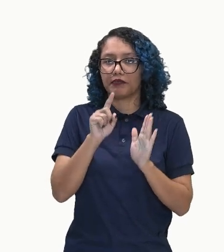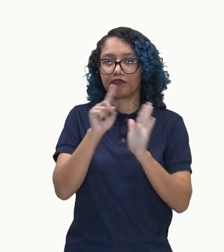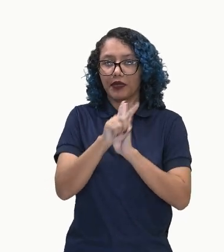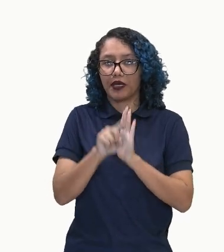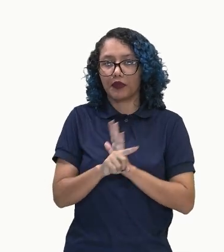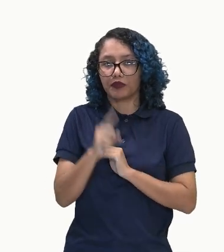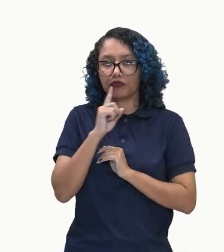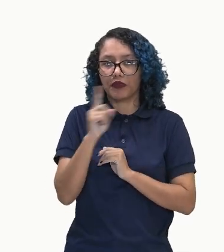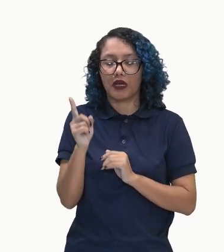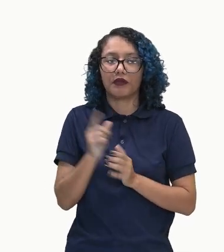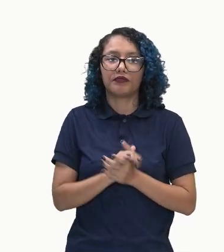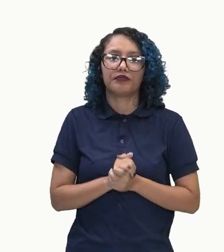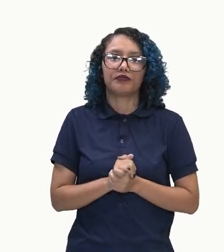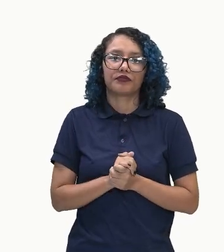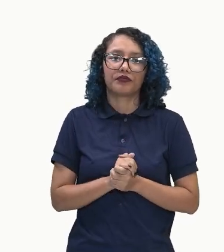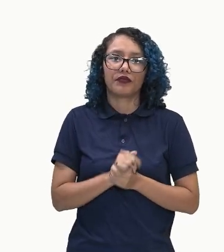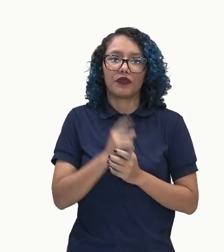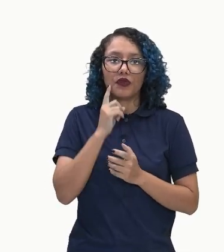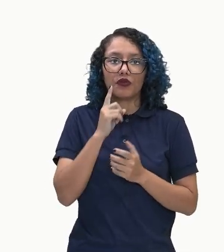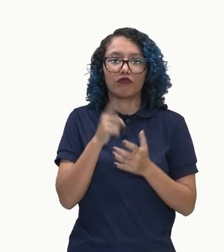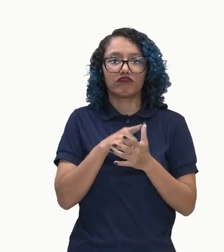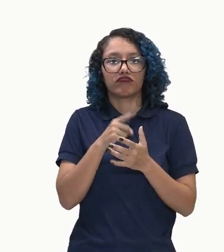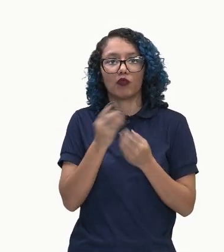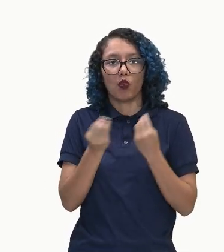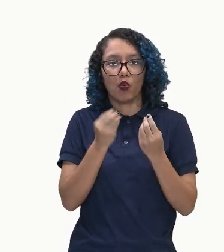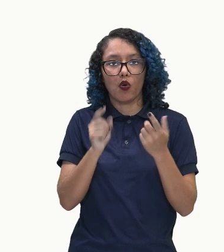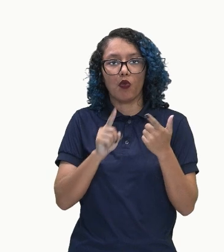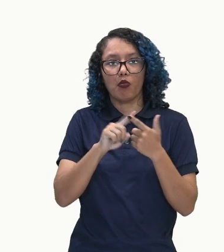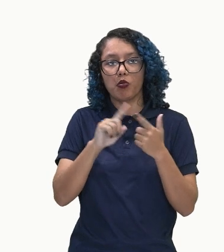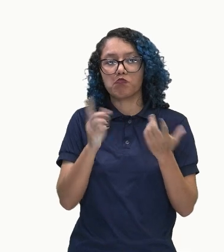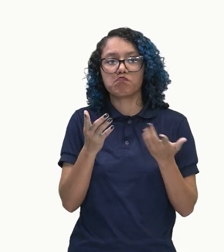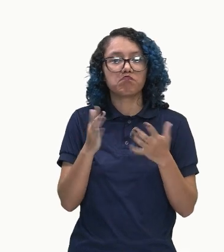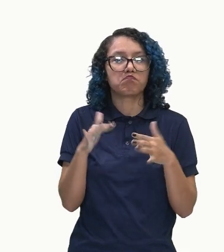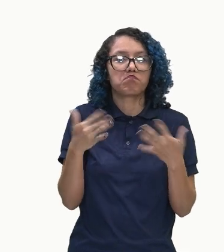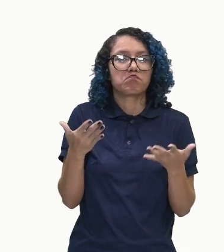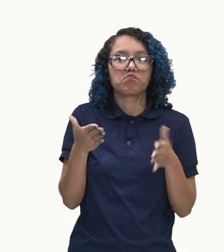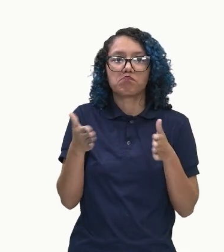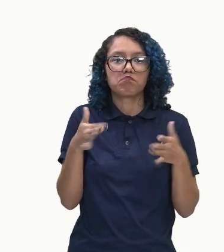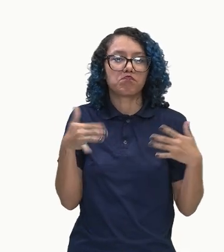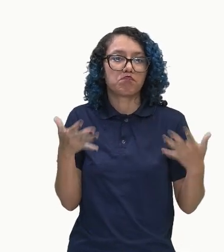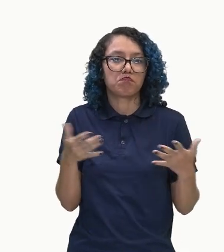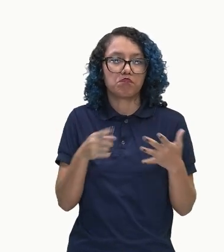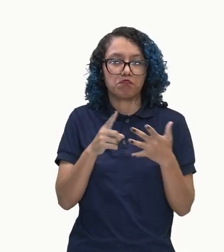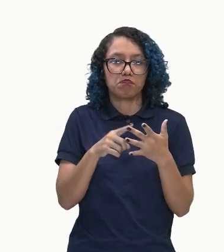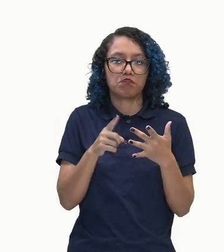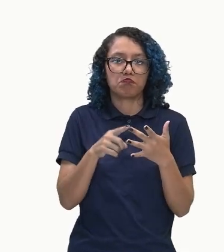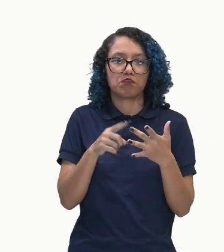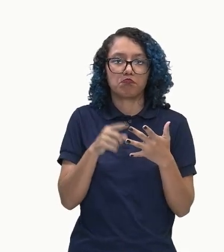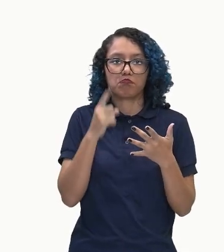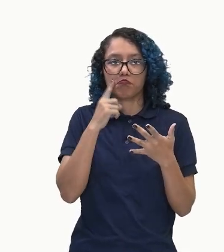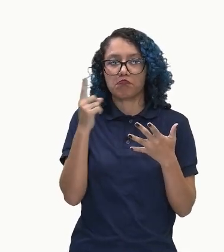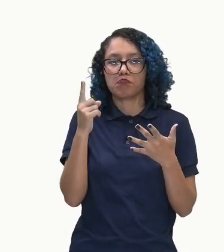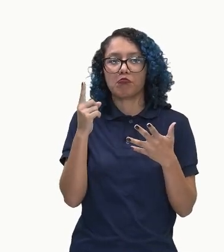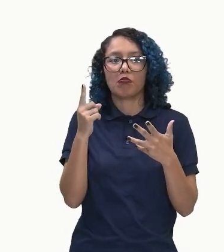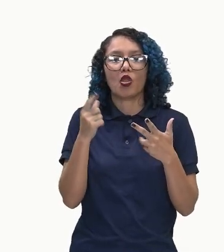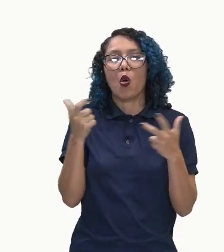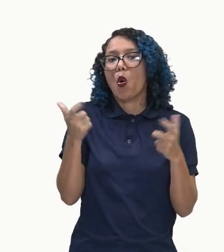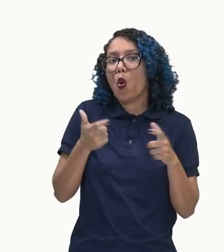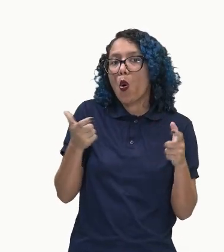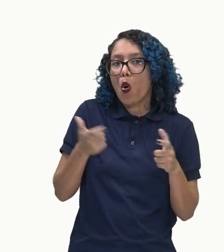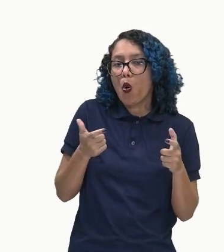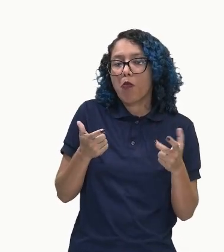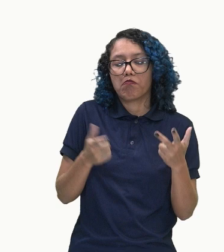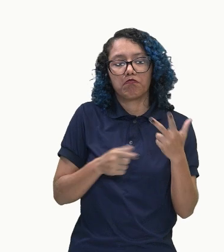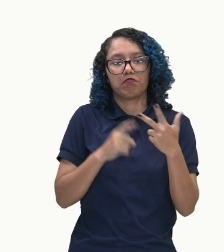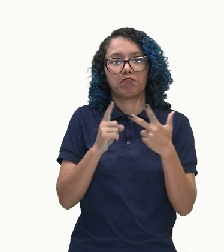nós temos when, significa quando. Aí nós temos where, onde, né? São os